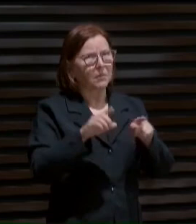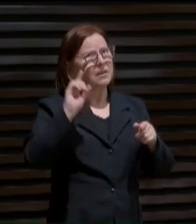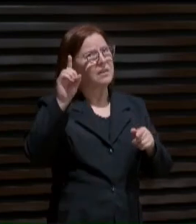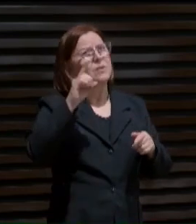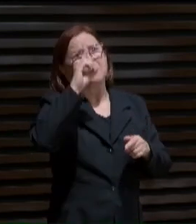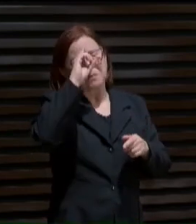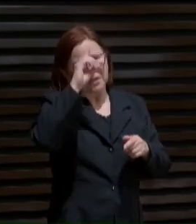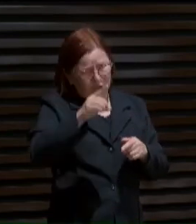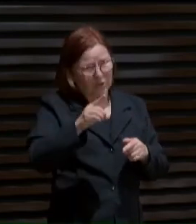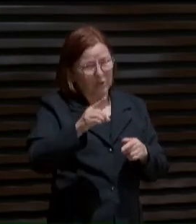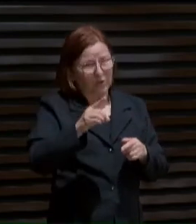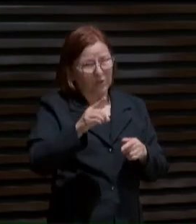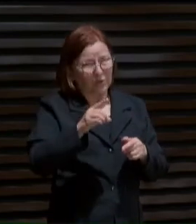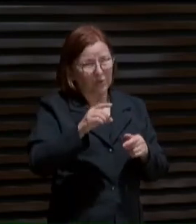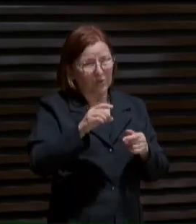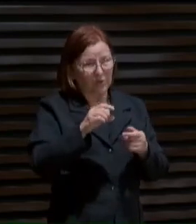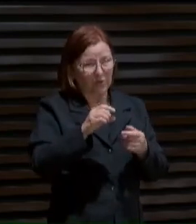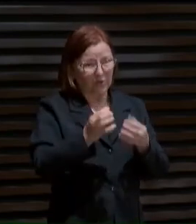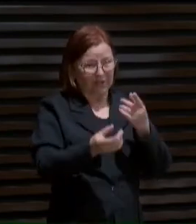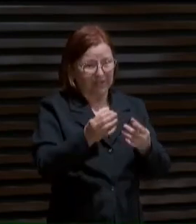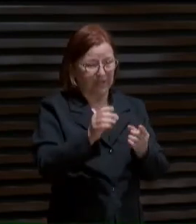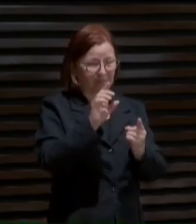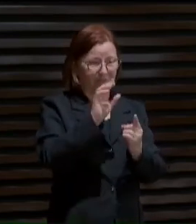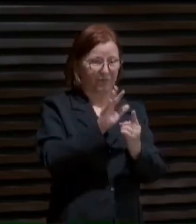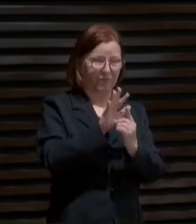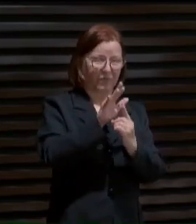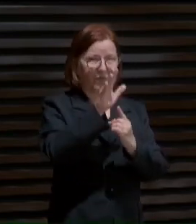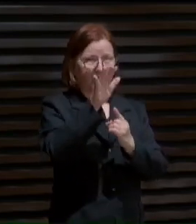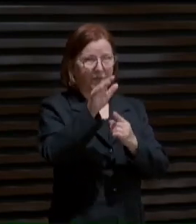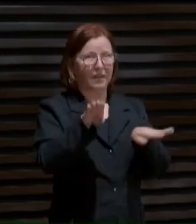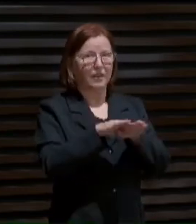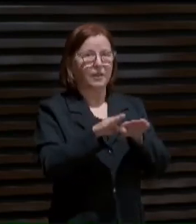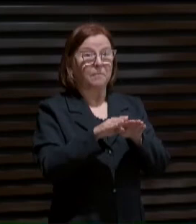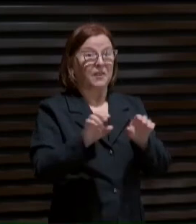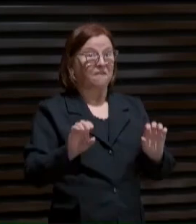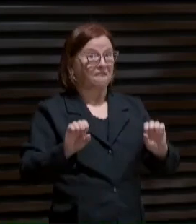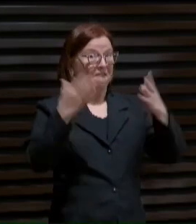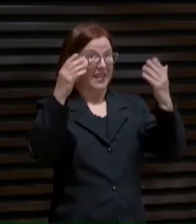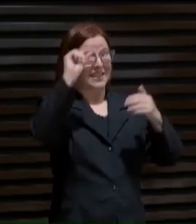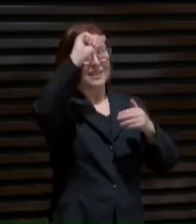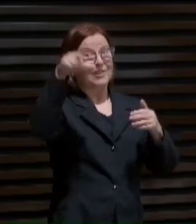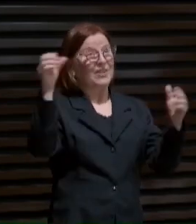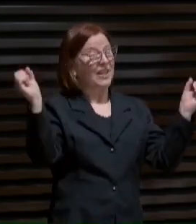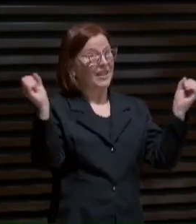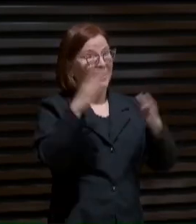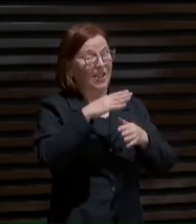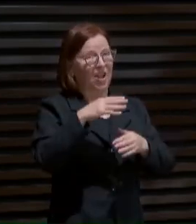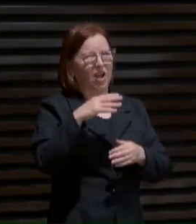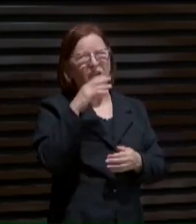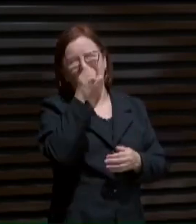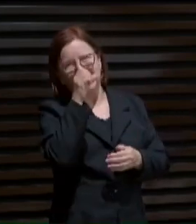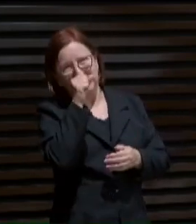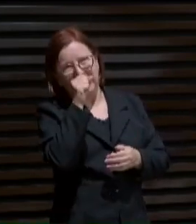abominação e também as festas da Lua Nova os sábados EA convocação das congregações